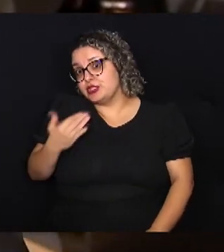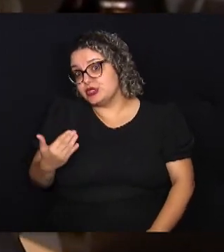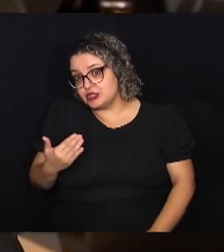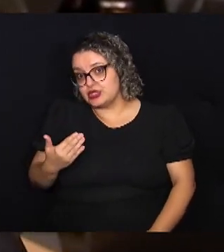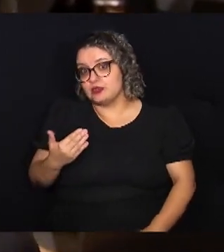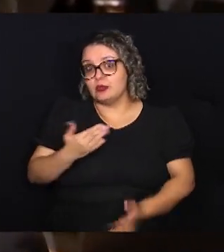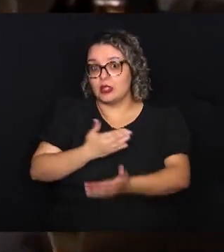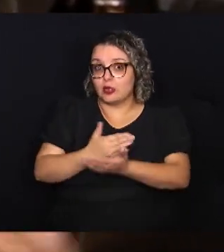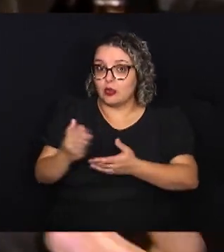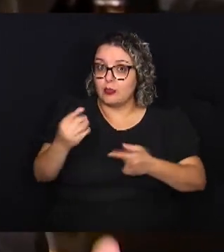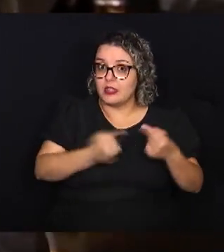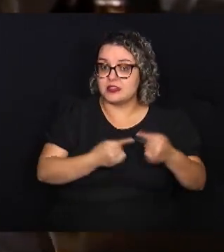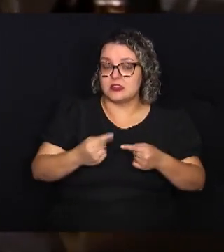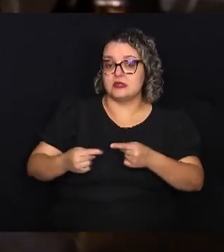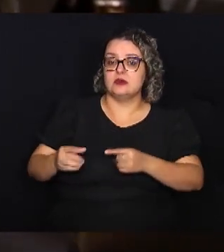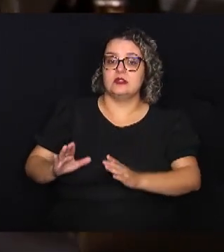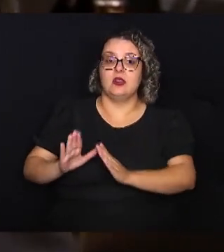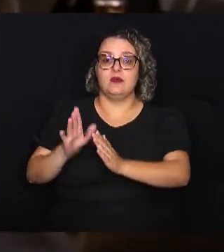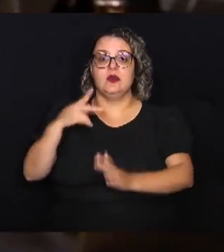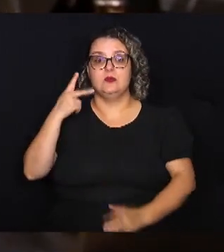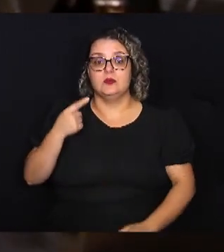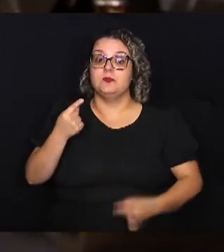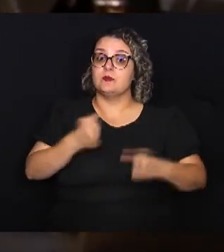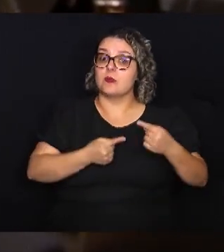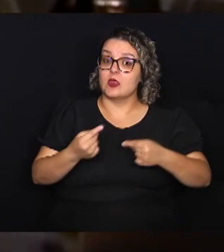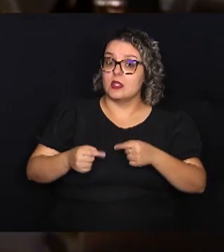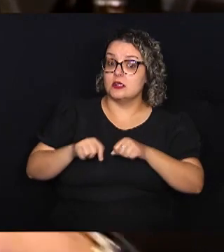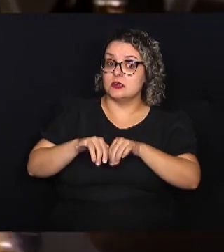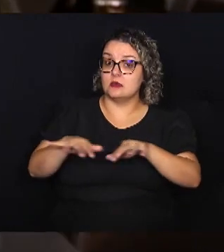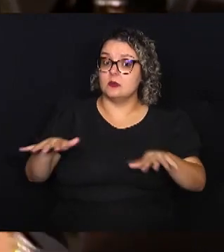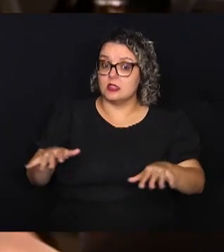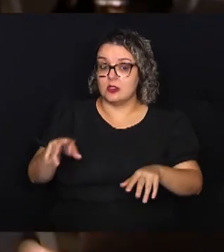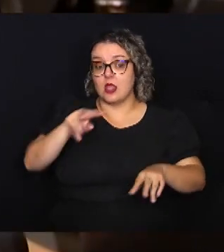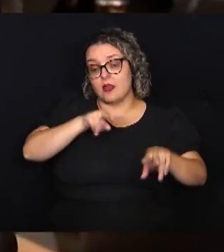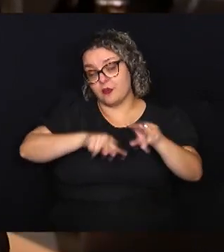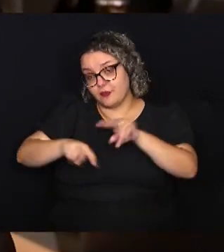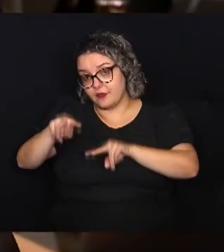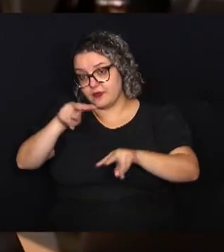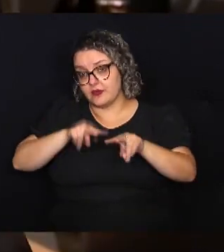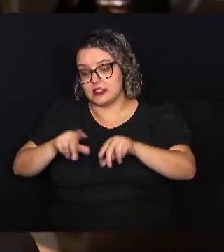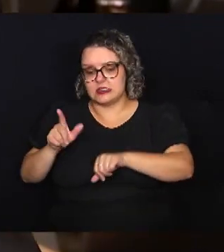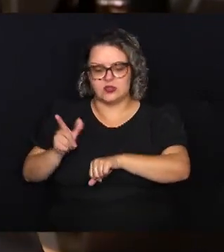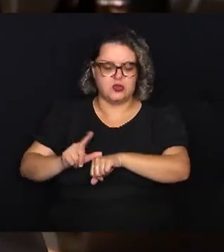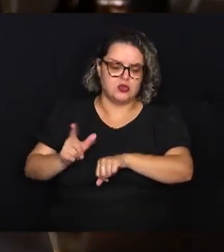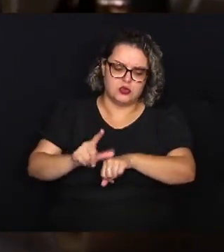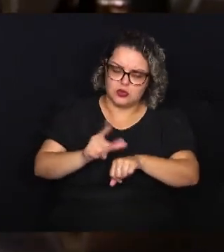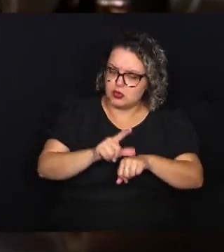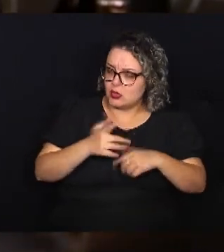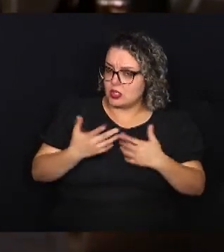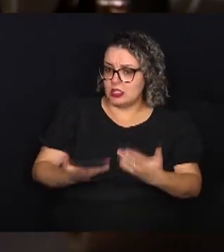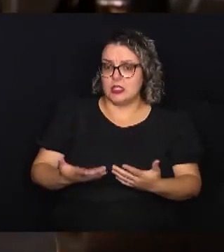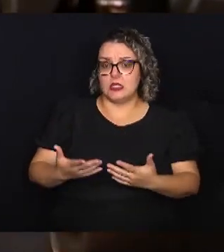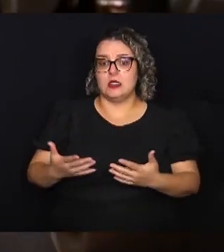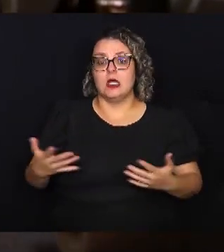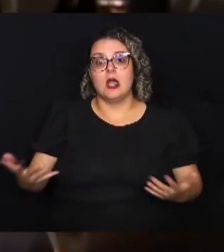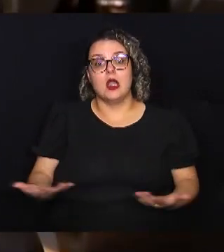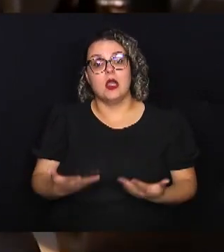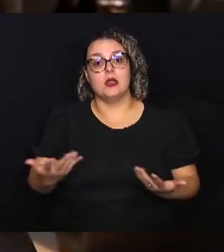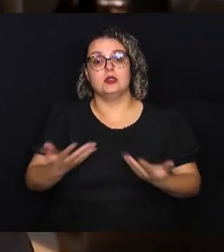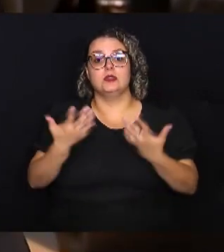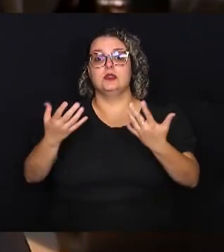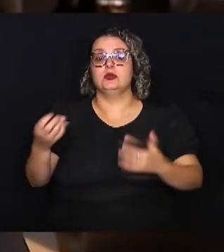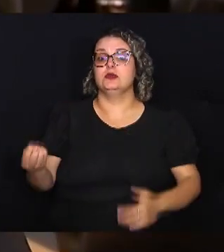início dessa discussão, e essa discussão amplia, né, a visão dos comerciantes, anima também